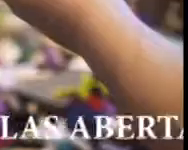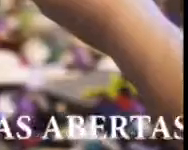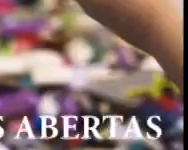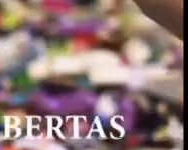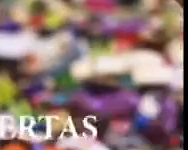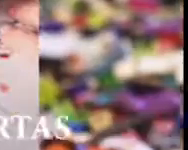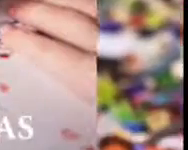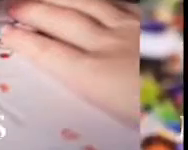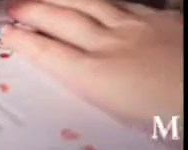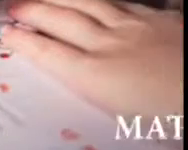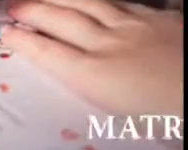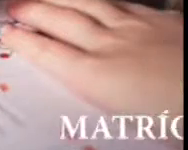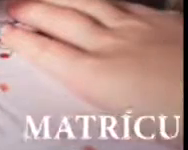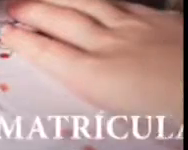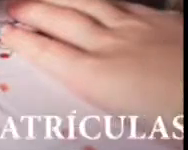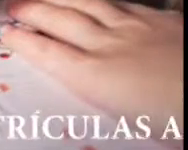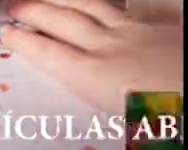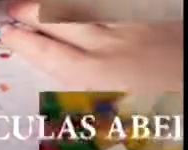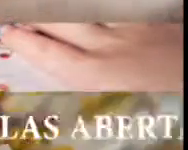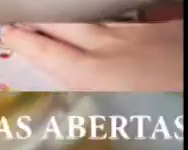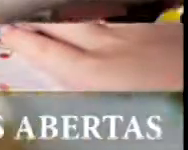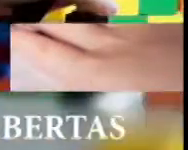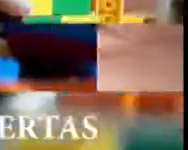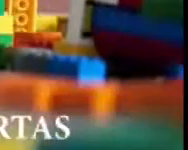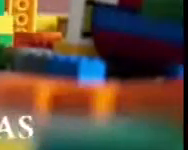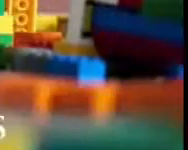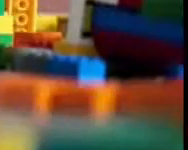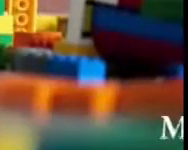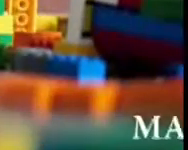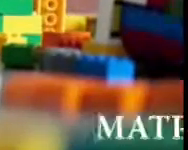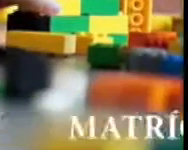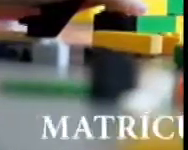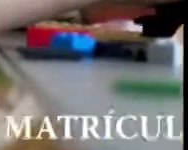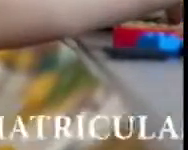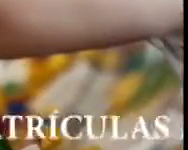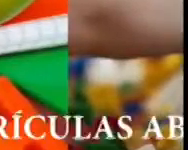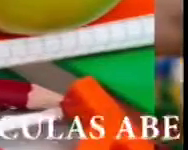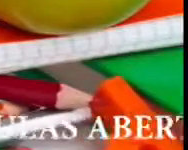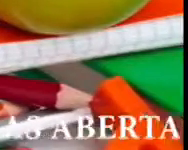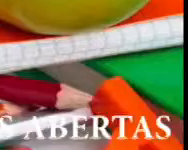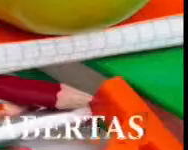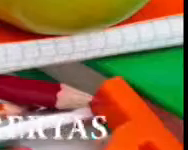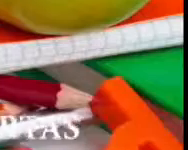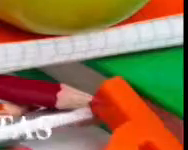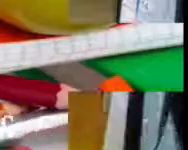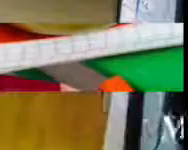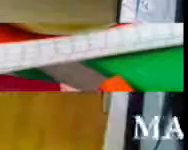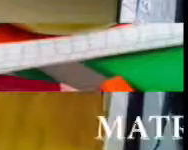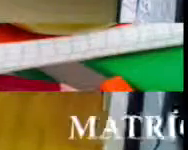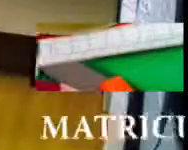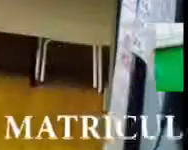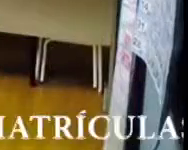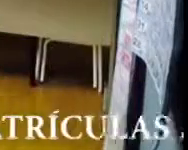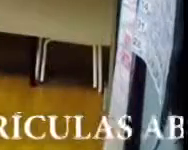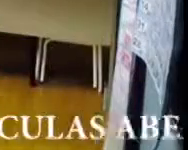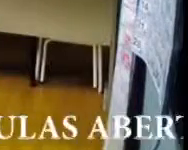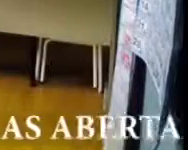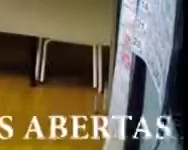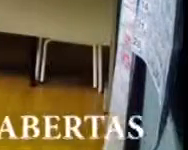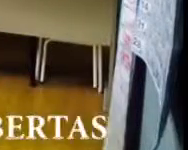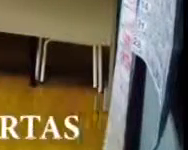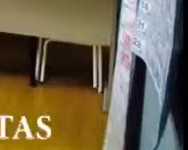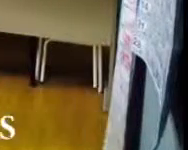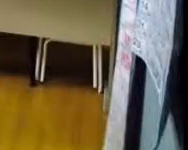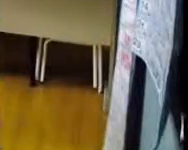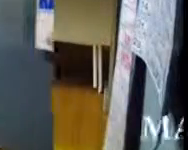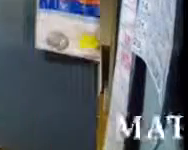Sabemos que escolher não é tarefa fácil e começa desde cedo. A importância de construir amizades, ter uma boa